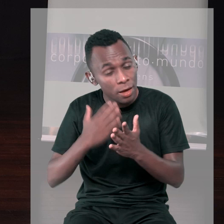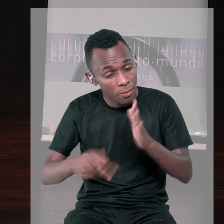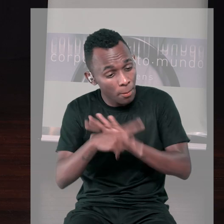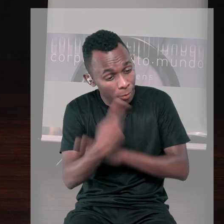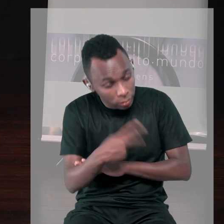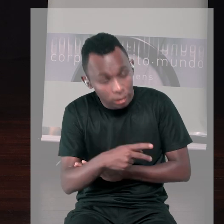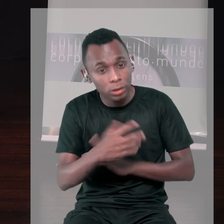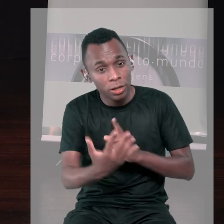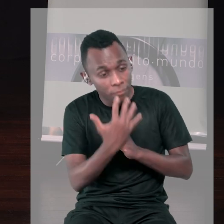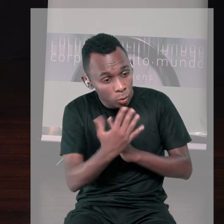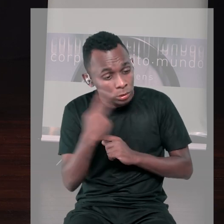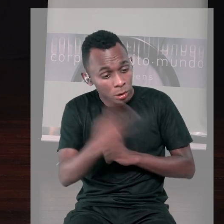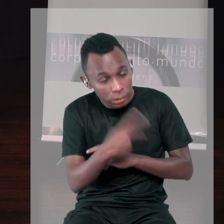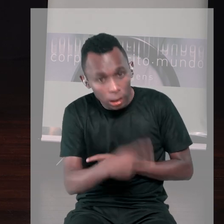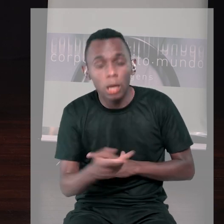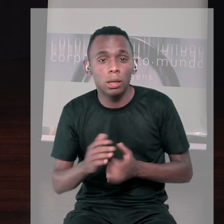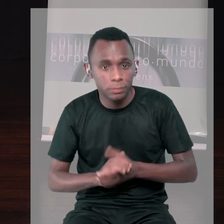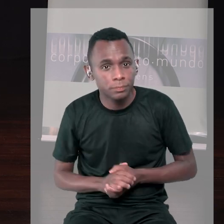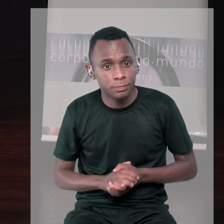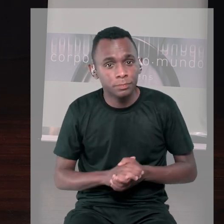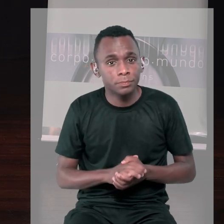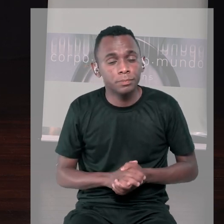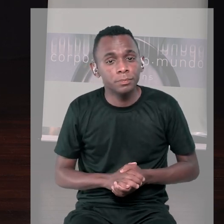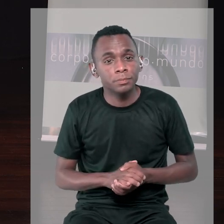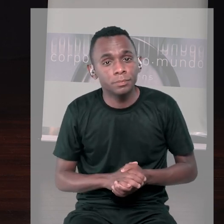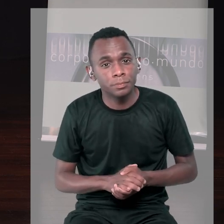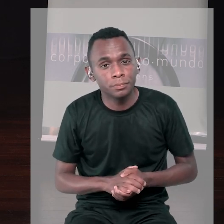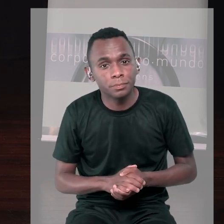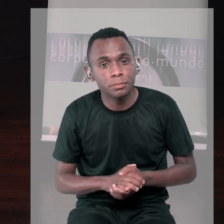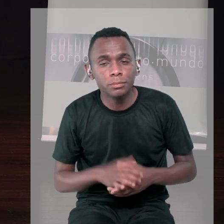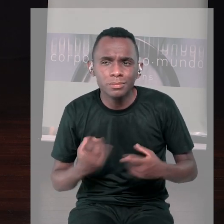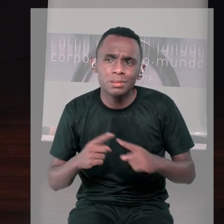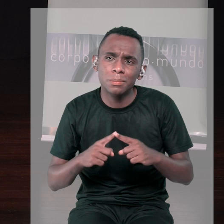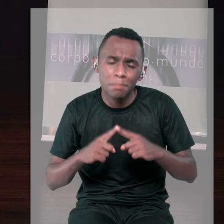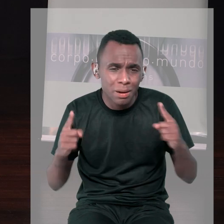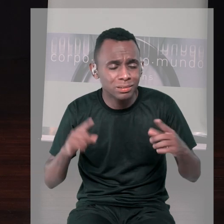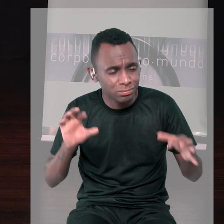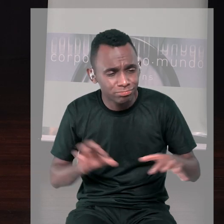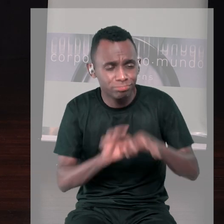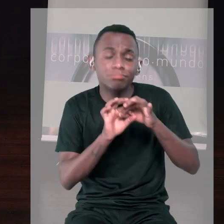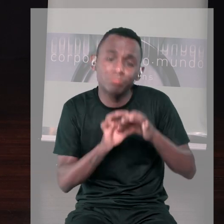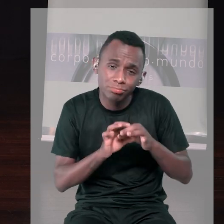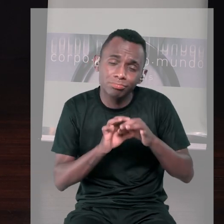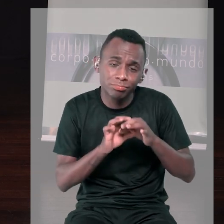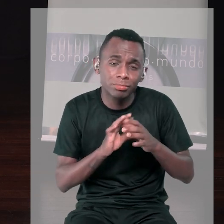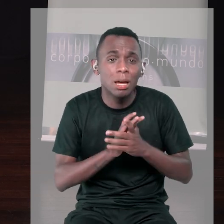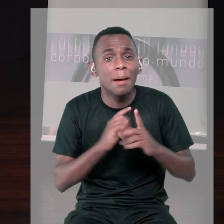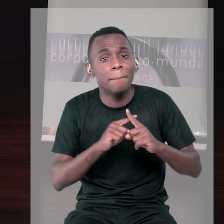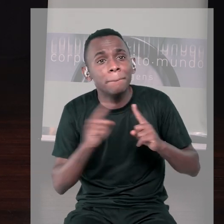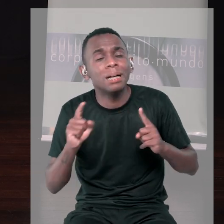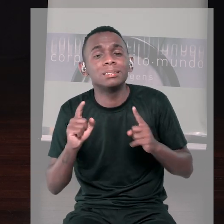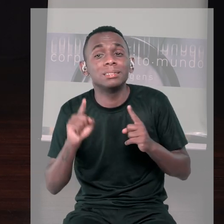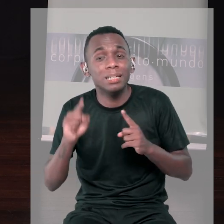nele a ponto de ser chamado de um novo Clausewitz, né? Mas ele era um clausewitziano mais do que um novo Clausewitz, mas de qualquer maneira